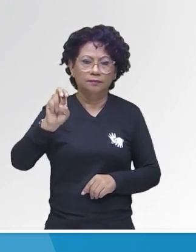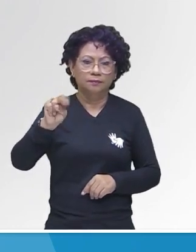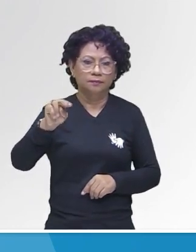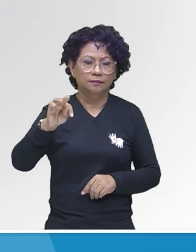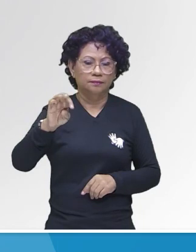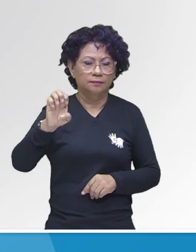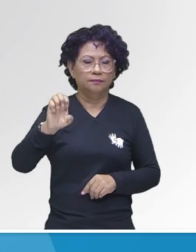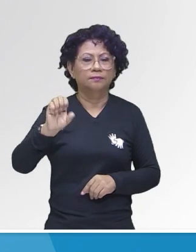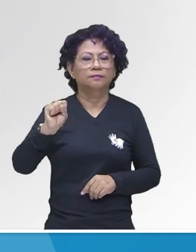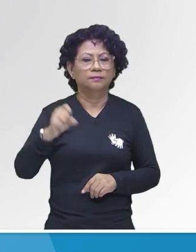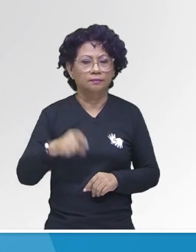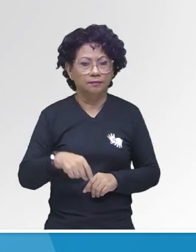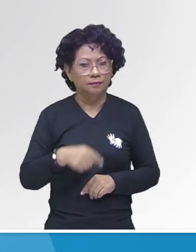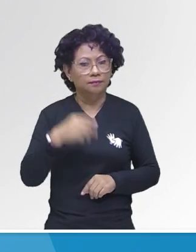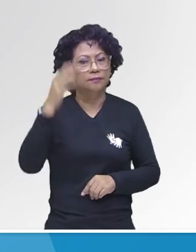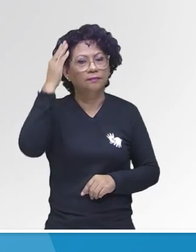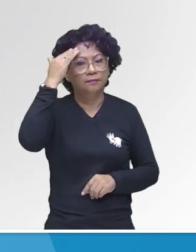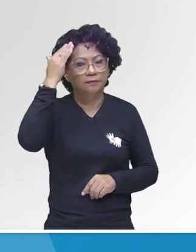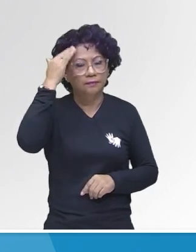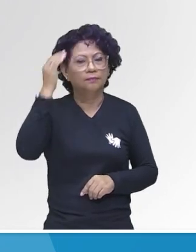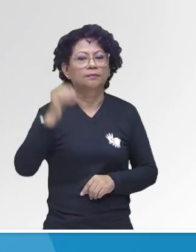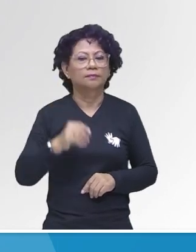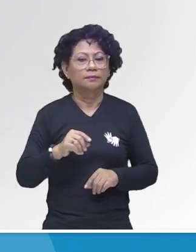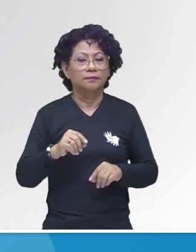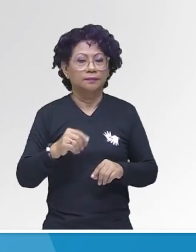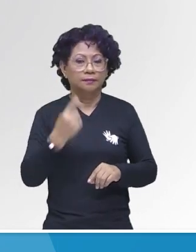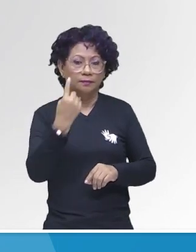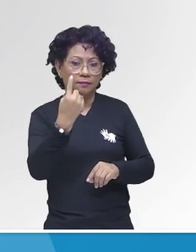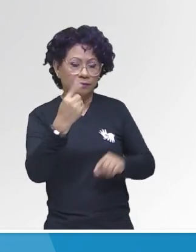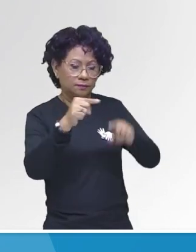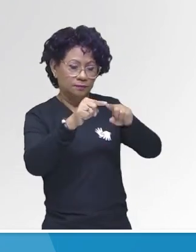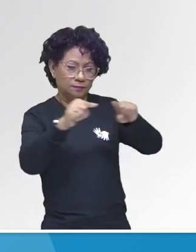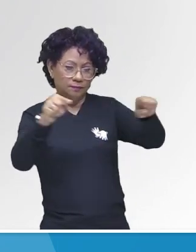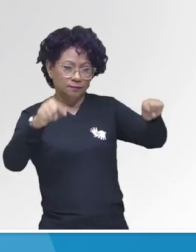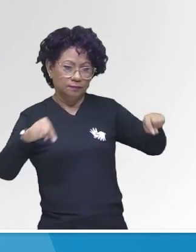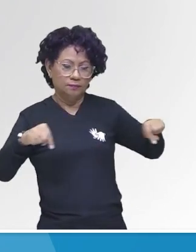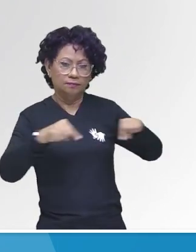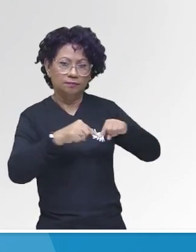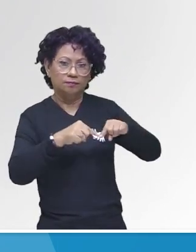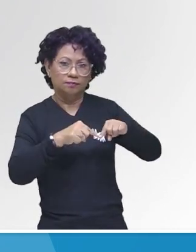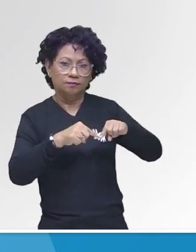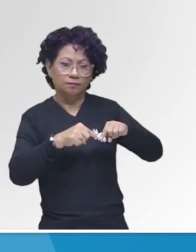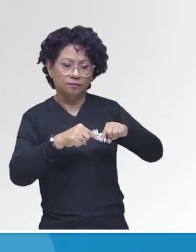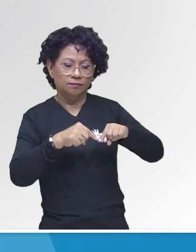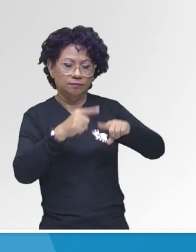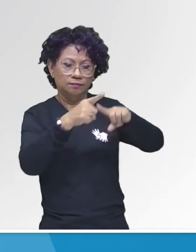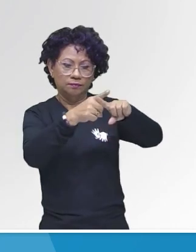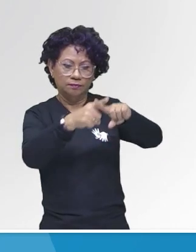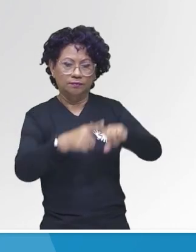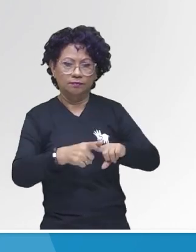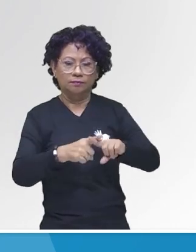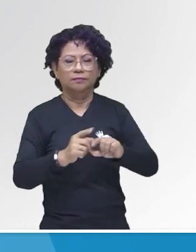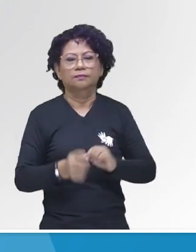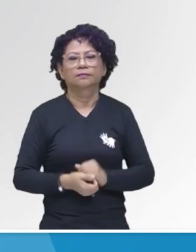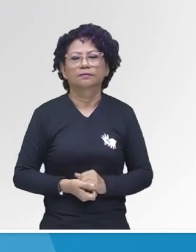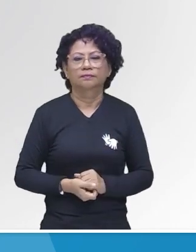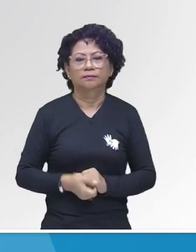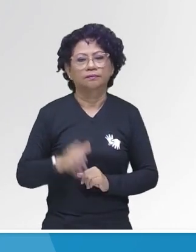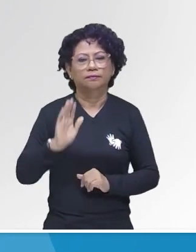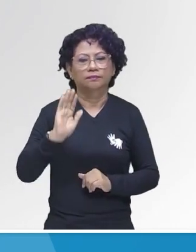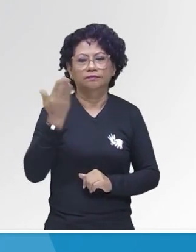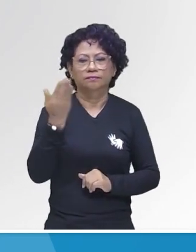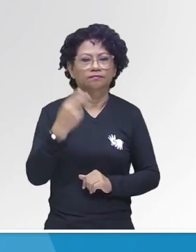essas 2 retas estão aí contidas num único plano, tá? Então esse item da letra B, ela é